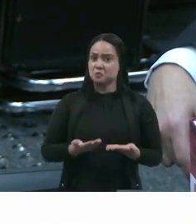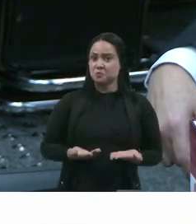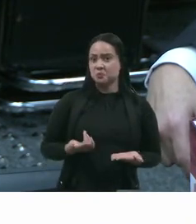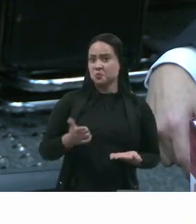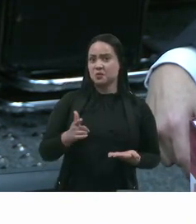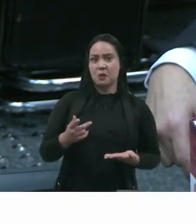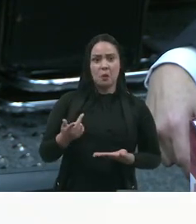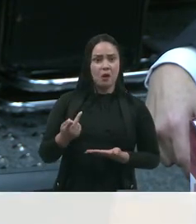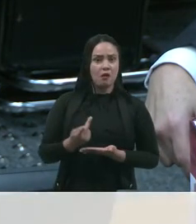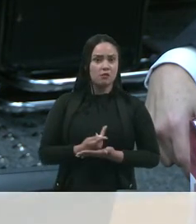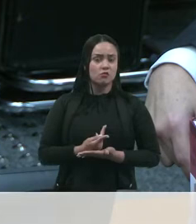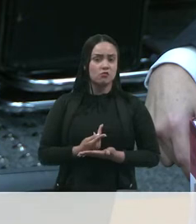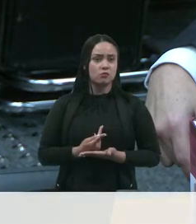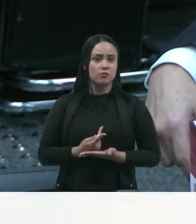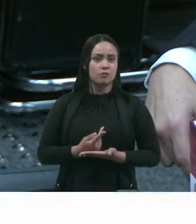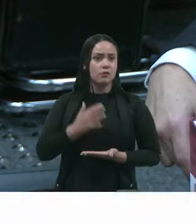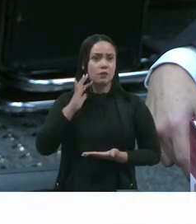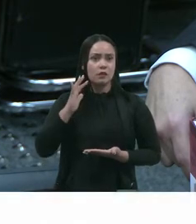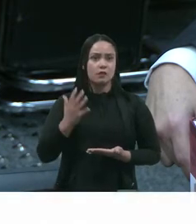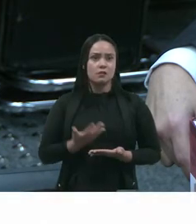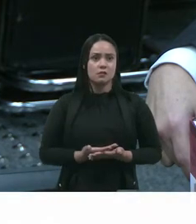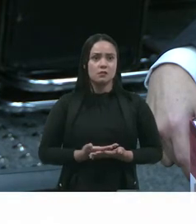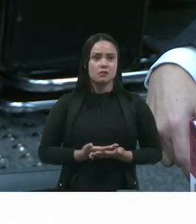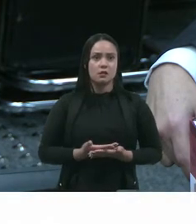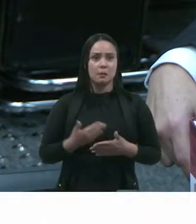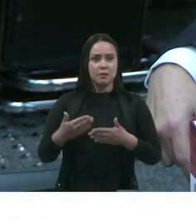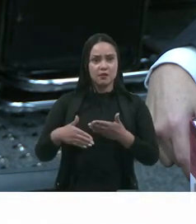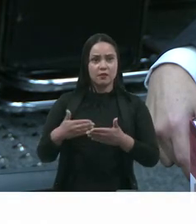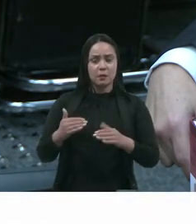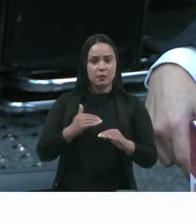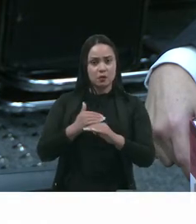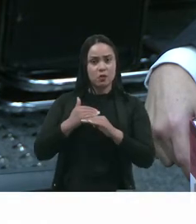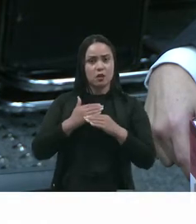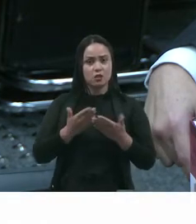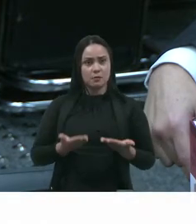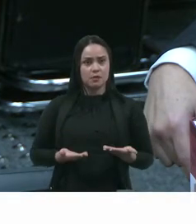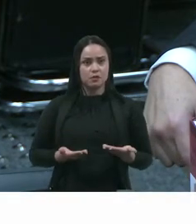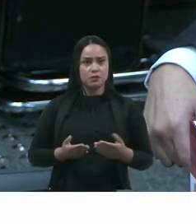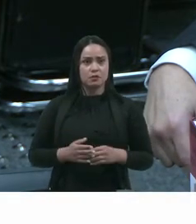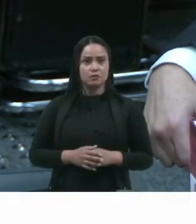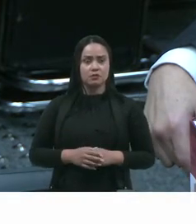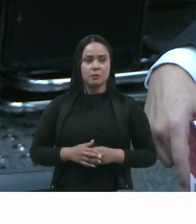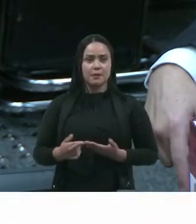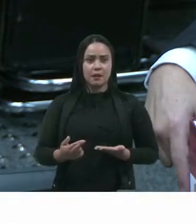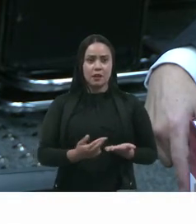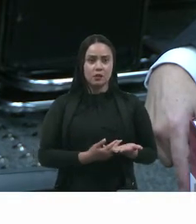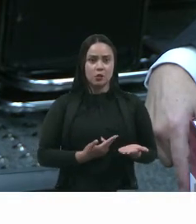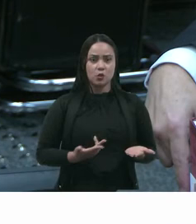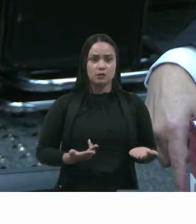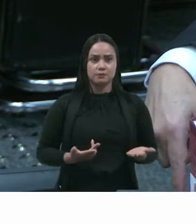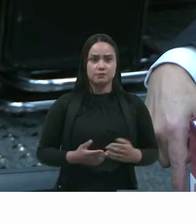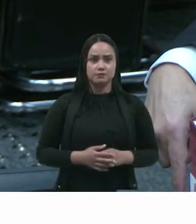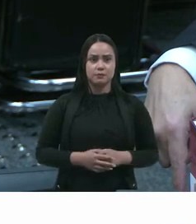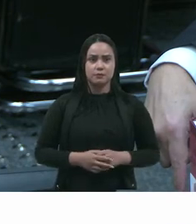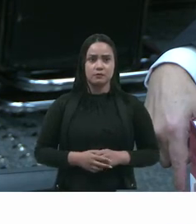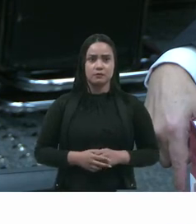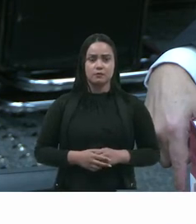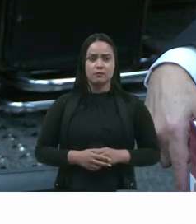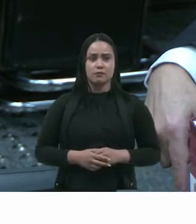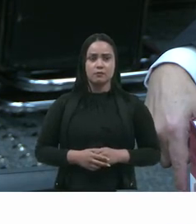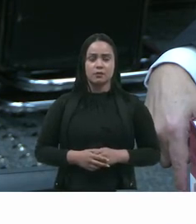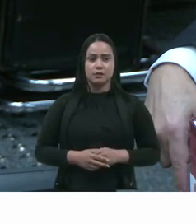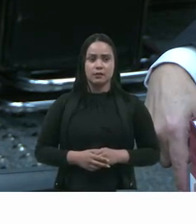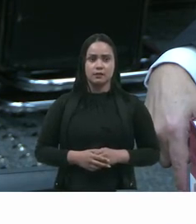de decisão a ser proferida monocraticamente pela relatora. Entendo